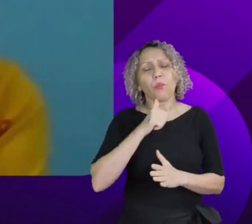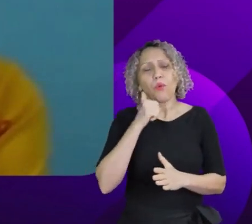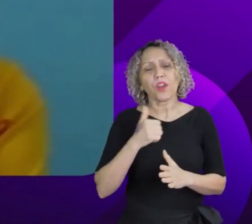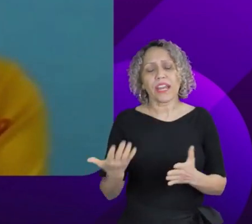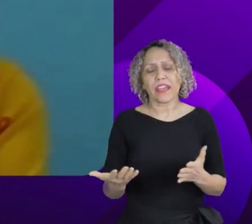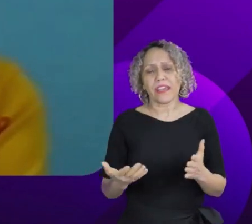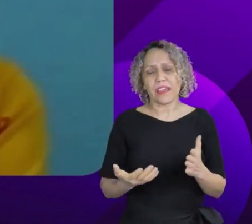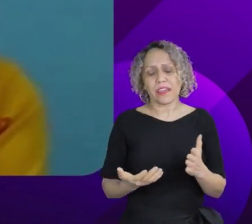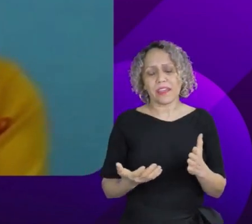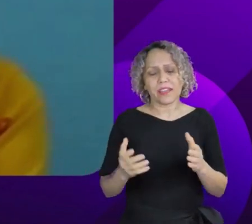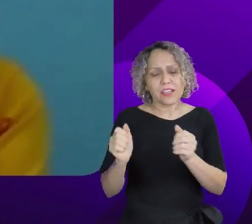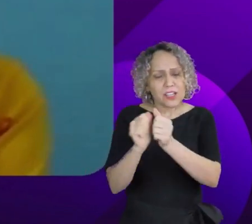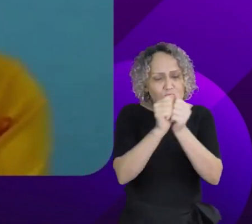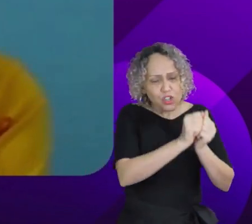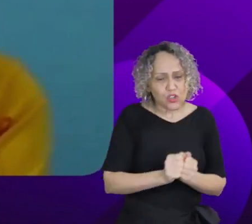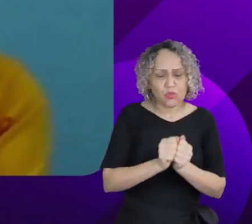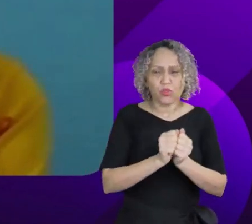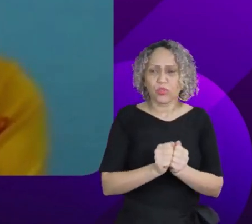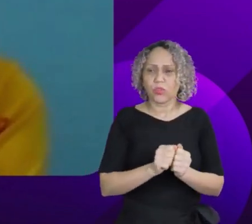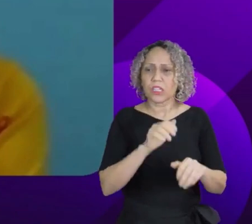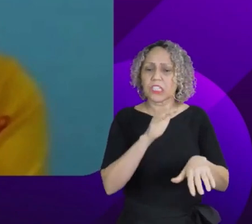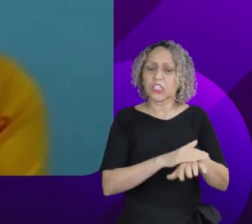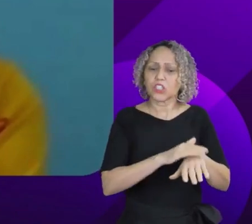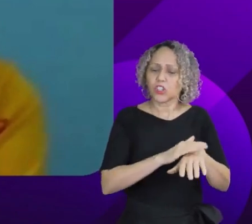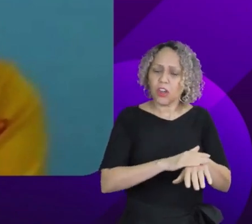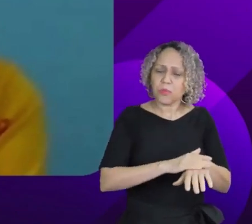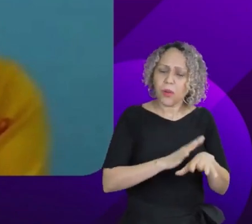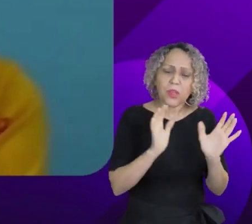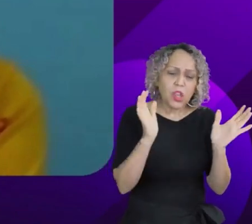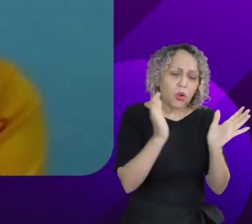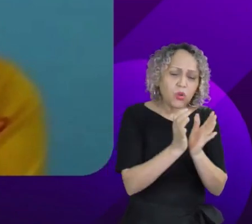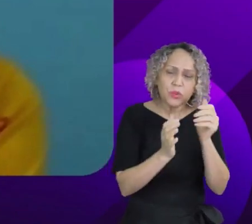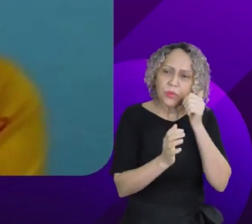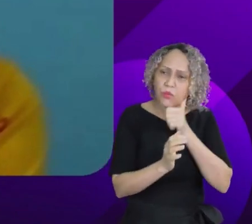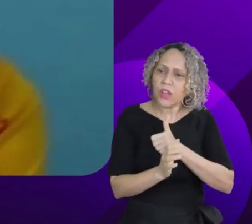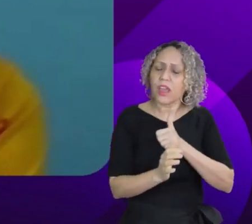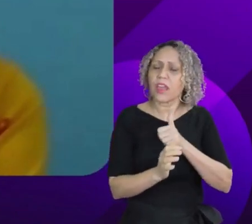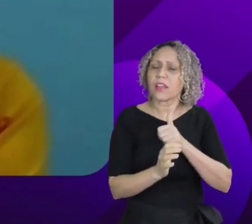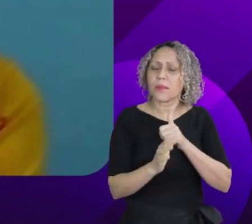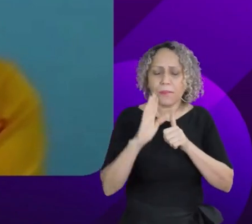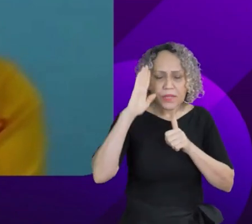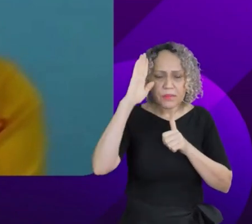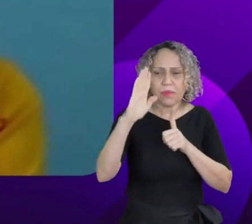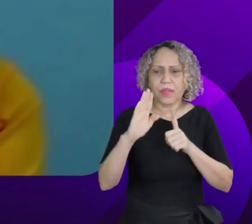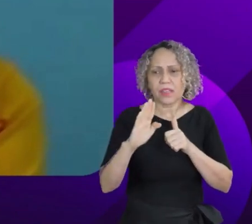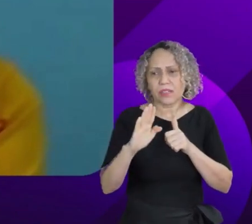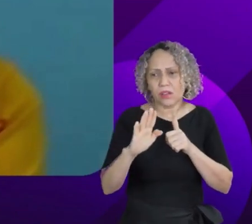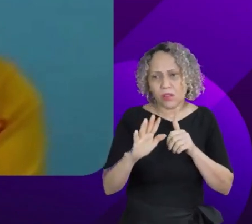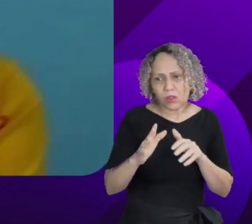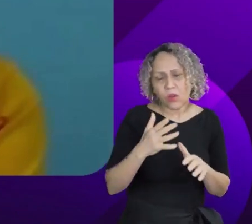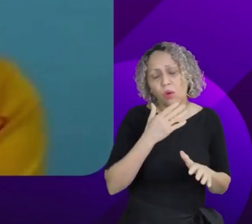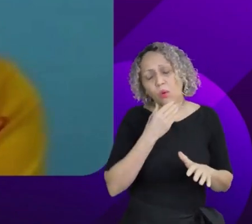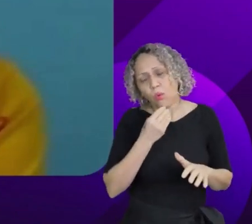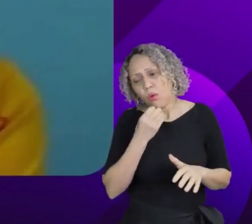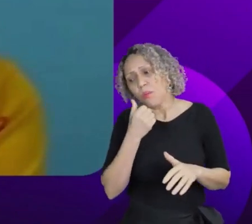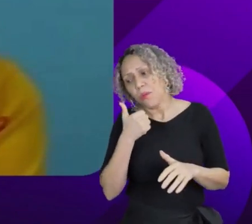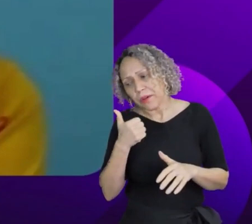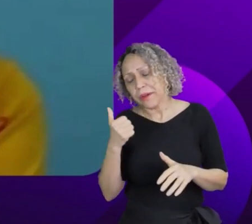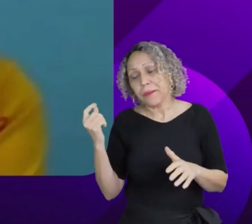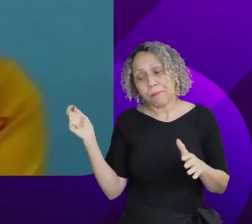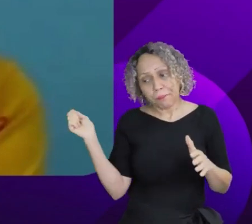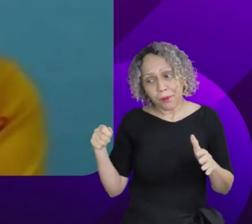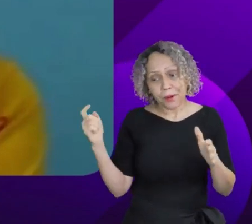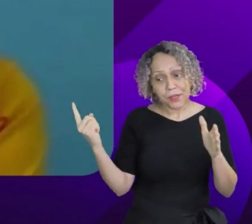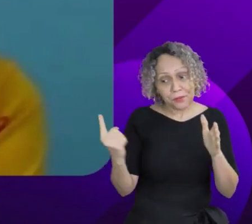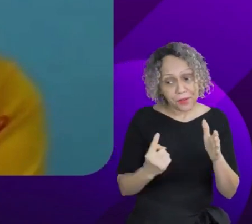esse processo e aplicando isso na íntegra, de trabalhar com as mulheres, principalmente, e os homens também, mas na grande maioria